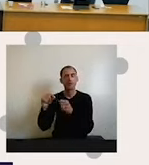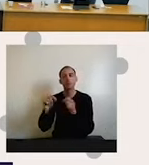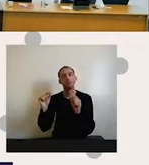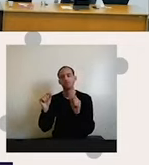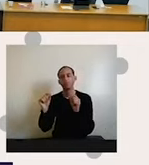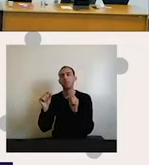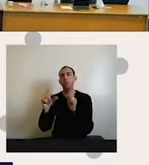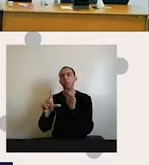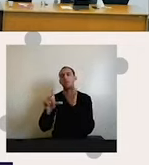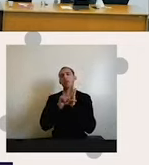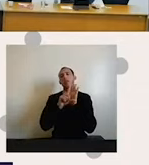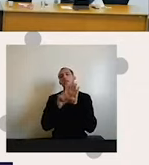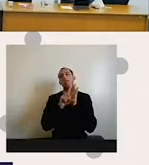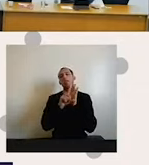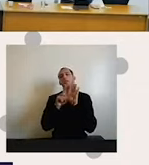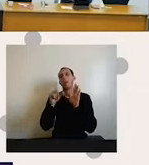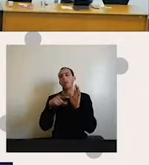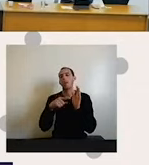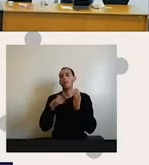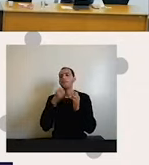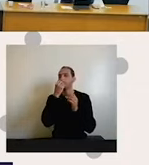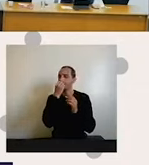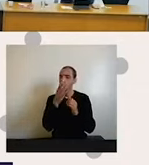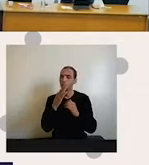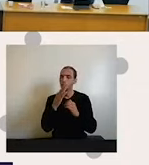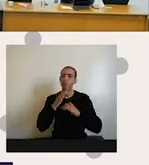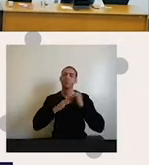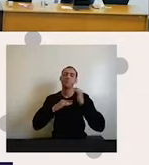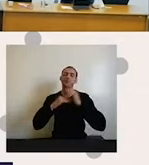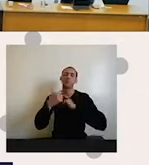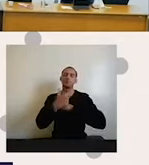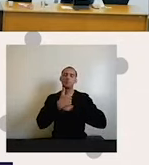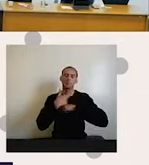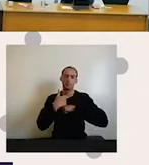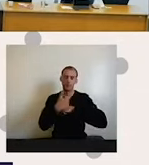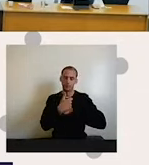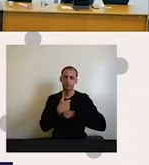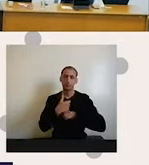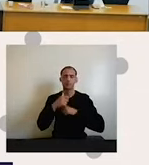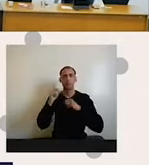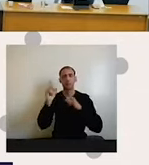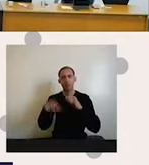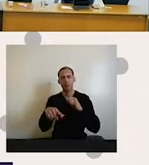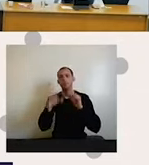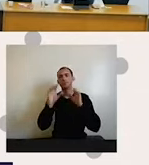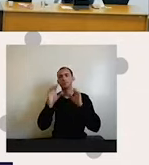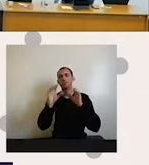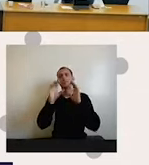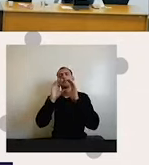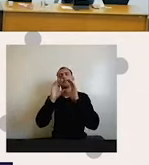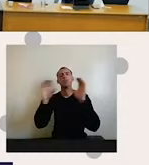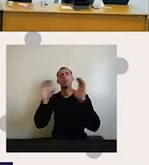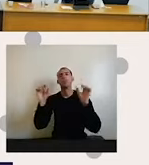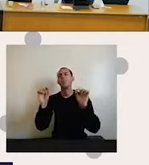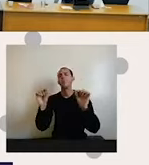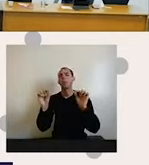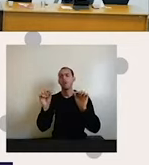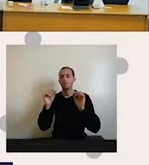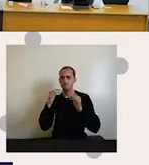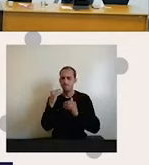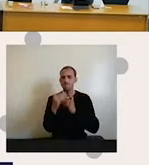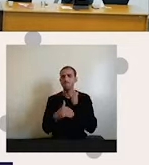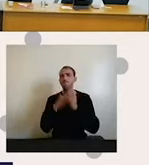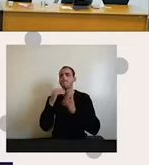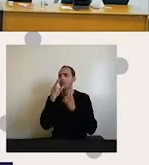que possam também compor a serem peritos para a justiça, por exemplo, né? E o Código do Processo Civil,